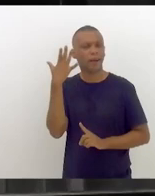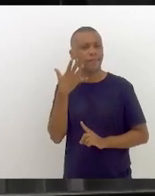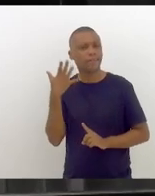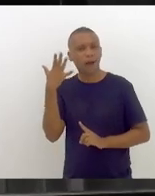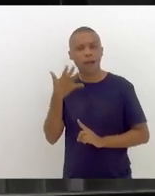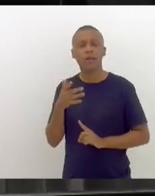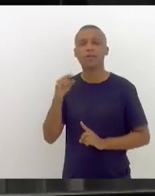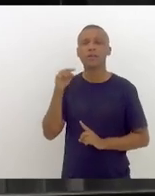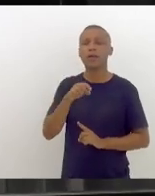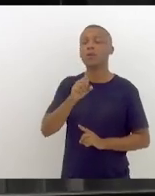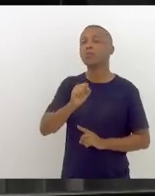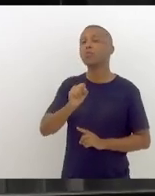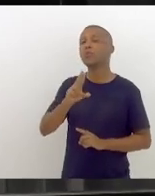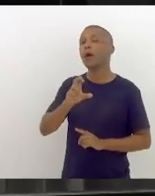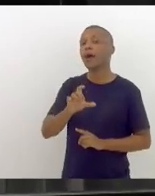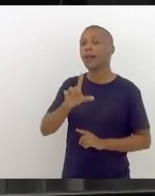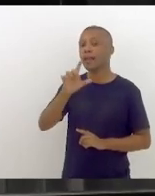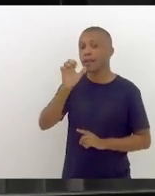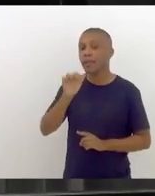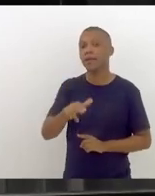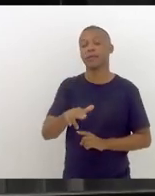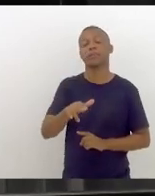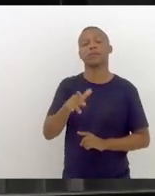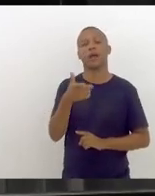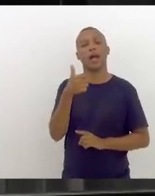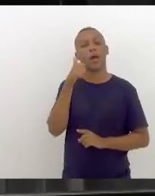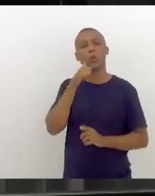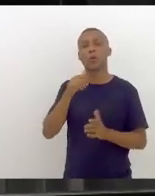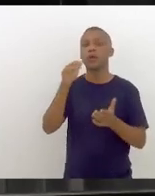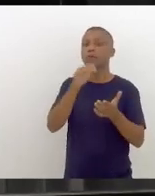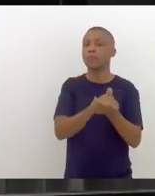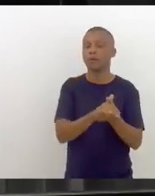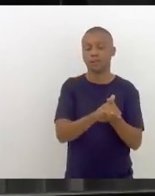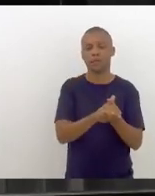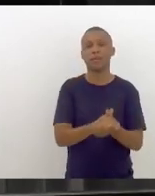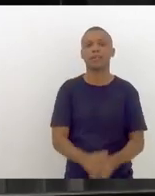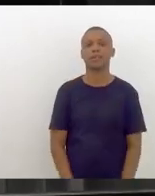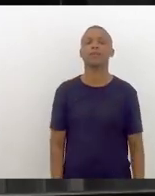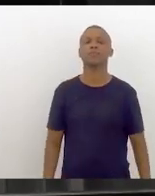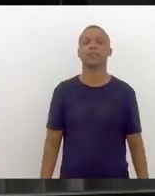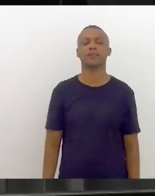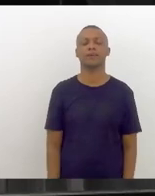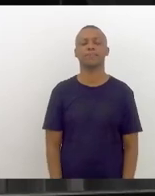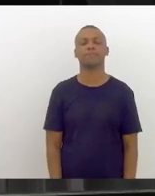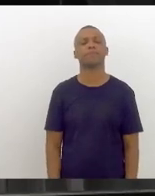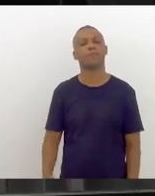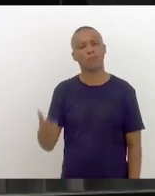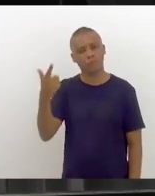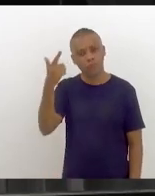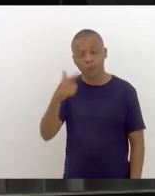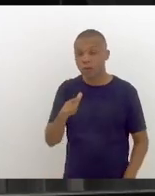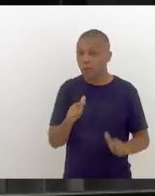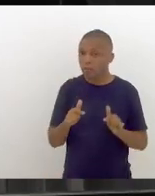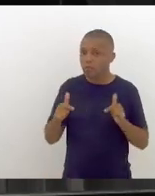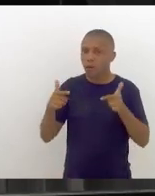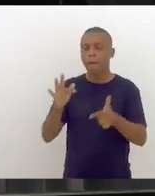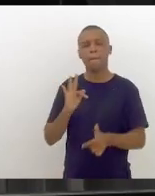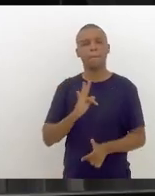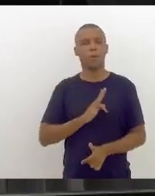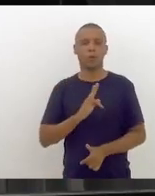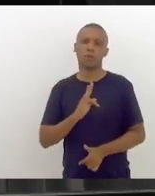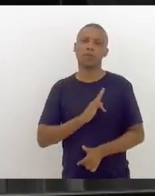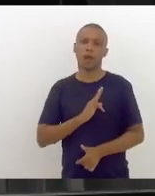suiê Suelen Santiago sua companheira ou seja mais uma incursão policial que